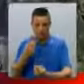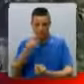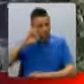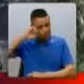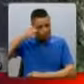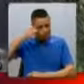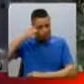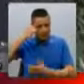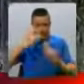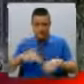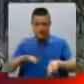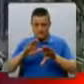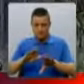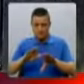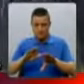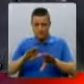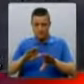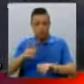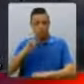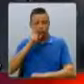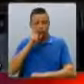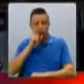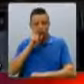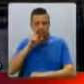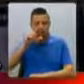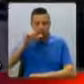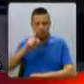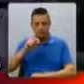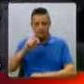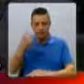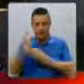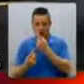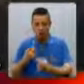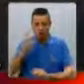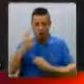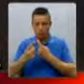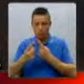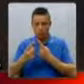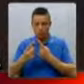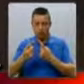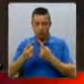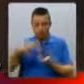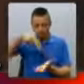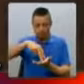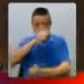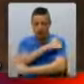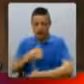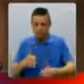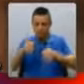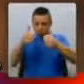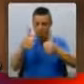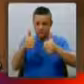prejudicada. A nível de segurança, vimos alguns postos ao longo da cidade e